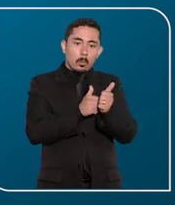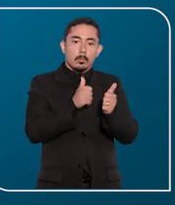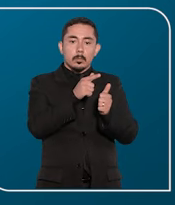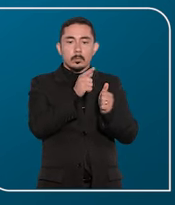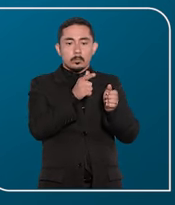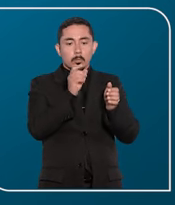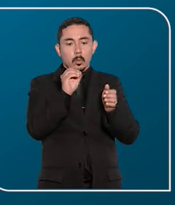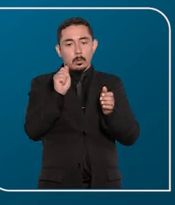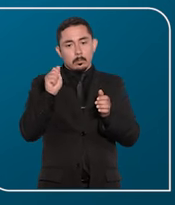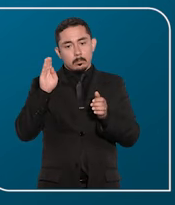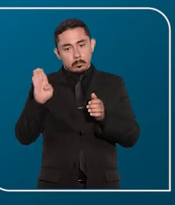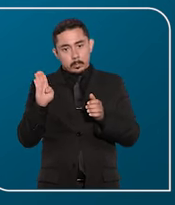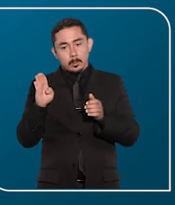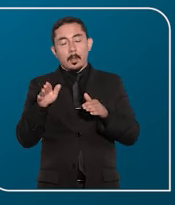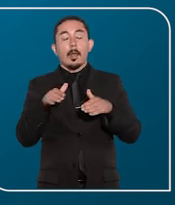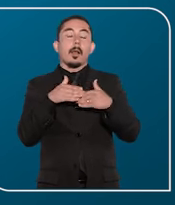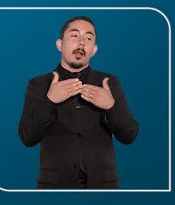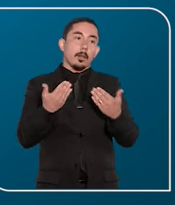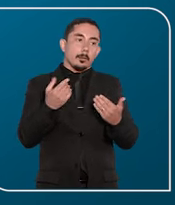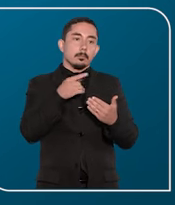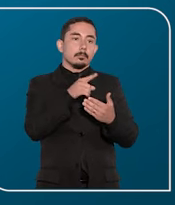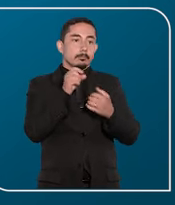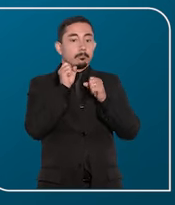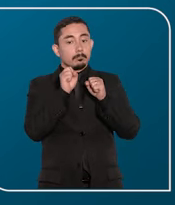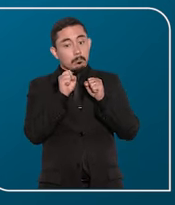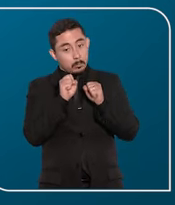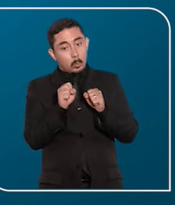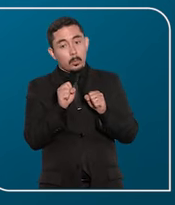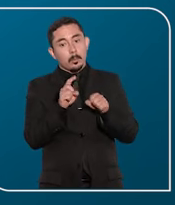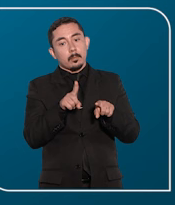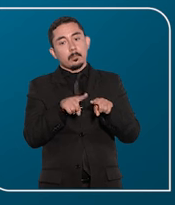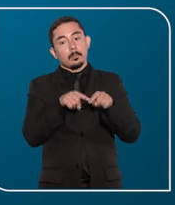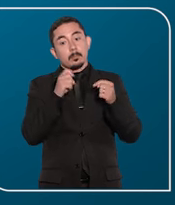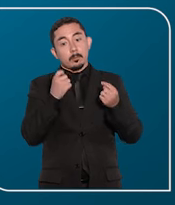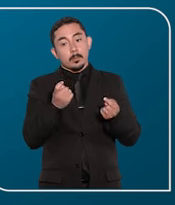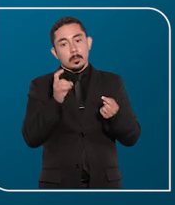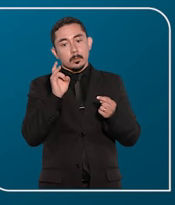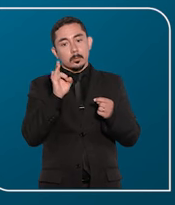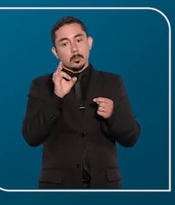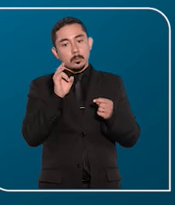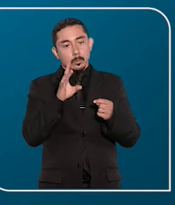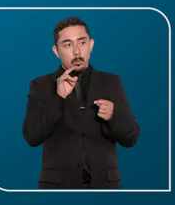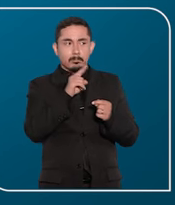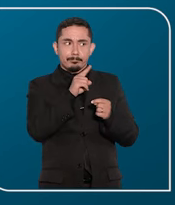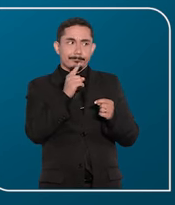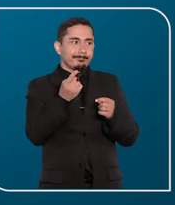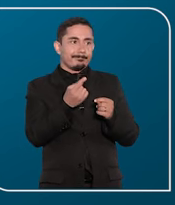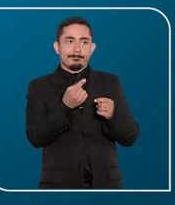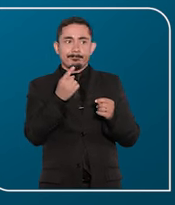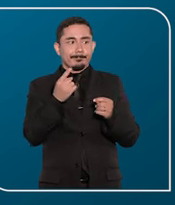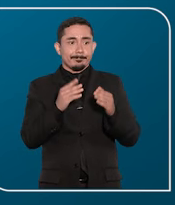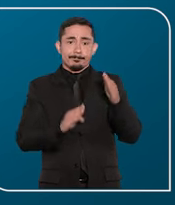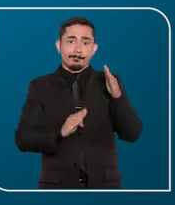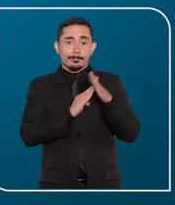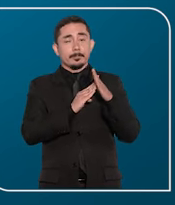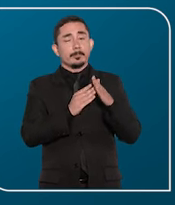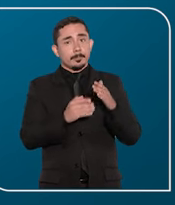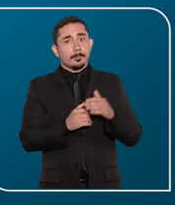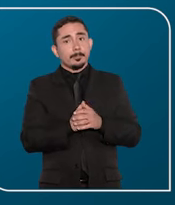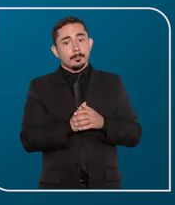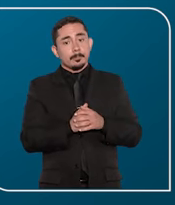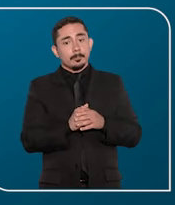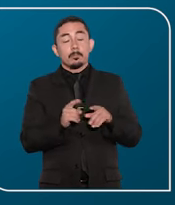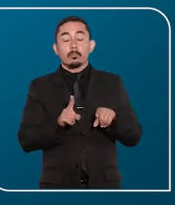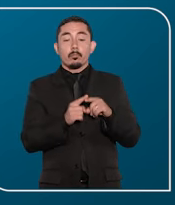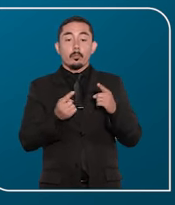dos advogados, aí sim me parece que seria possível, mas agora, só em situações extremas. Mas defendo aqui, sim, piamente a